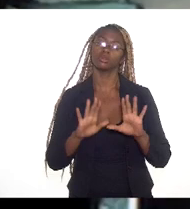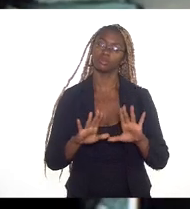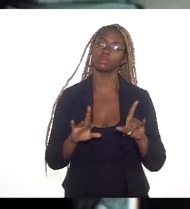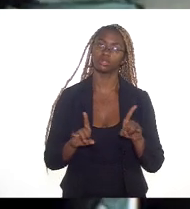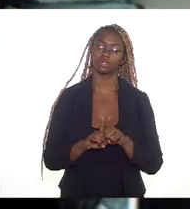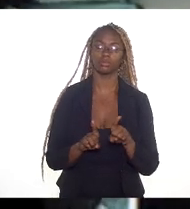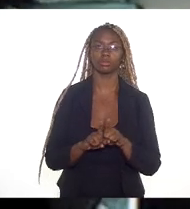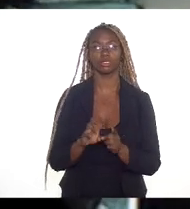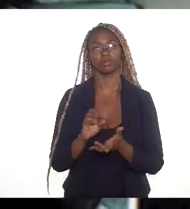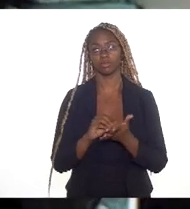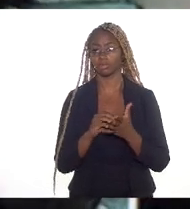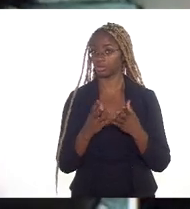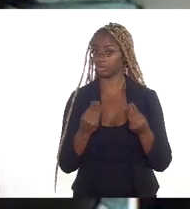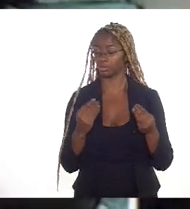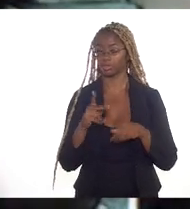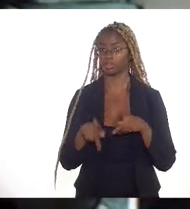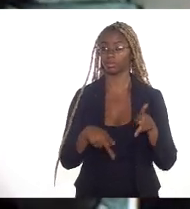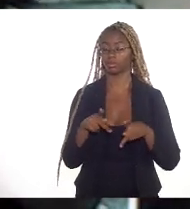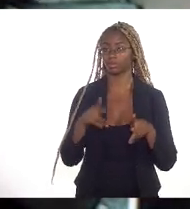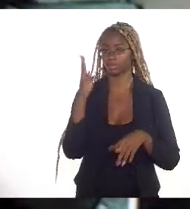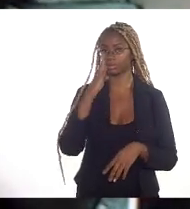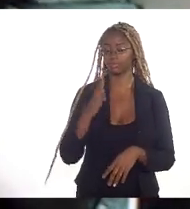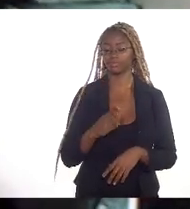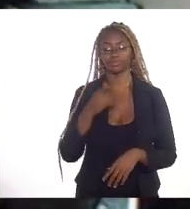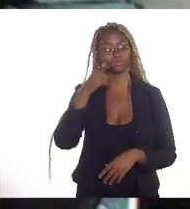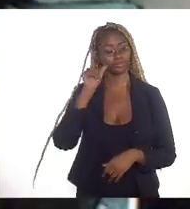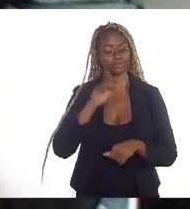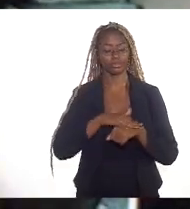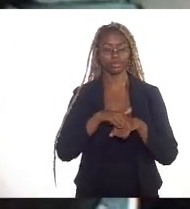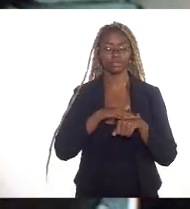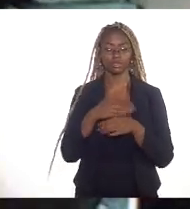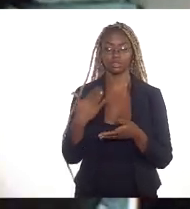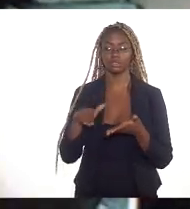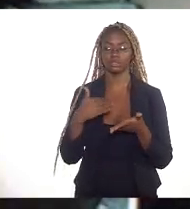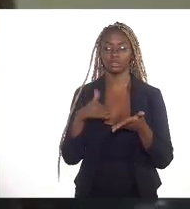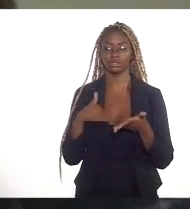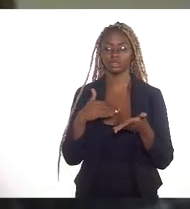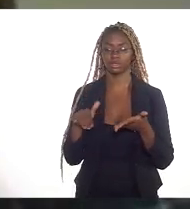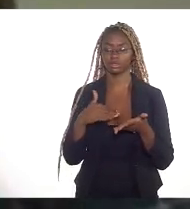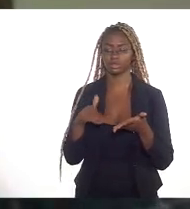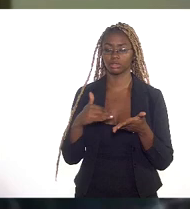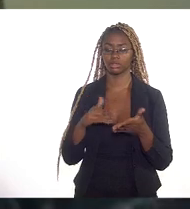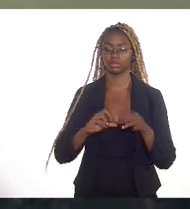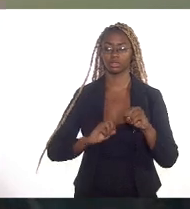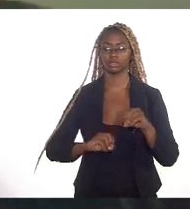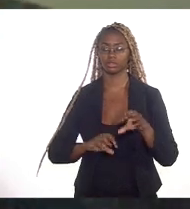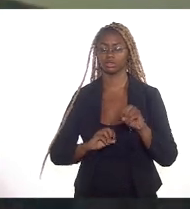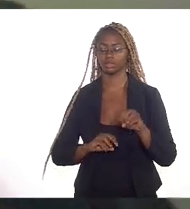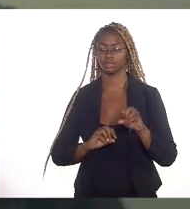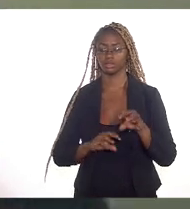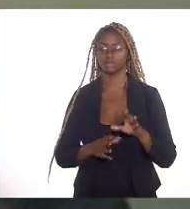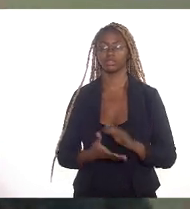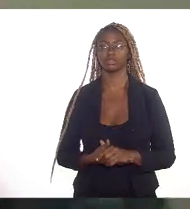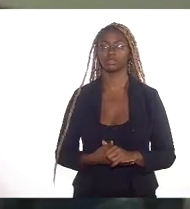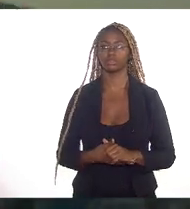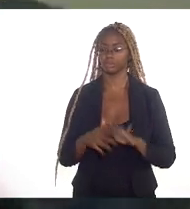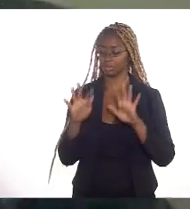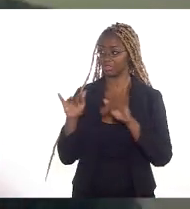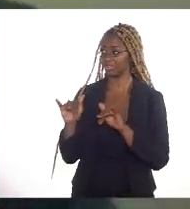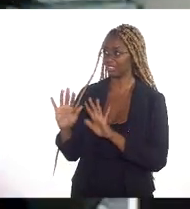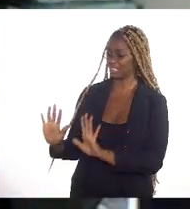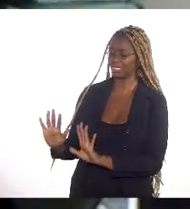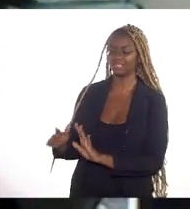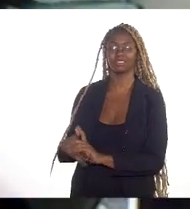dos profissionais de educação. Eu ontem conversei com o secretário de Educação, Conte Bittencourt. Para concluir, por favor. Para concluir, deputada Marta Rocha.